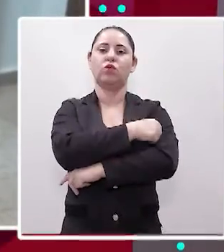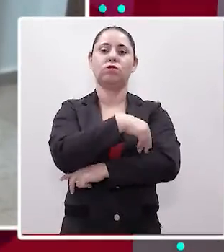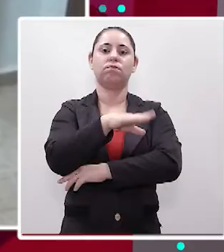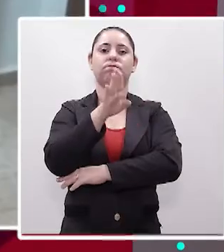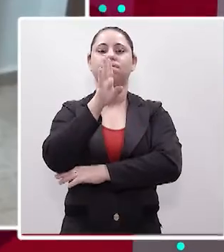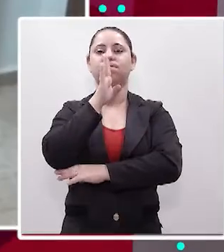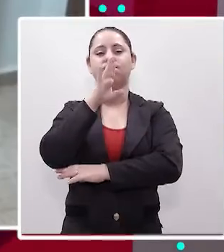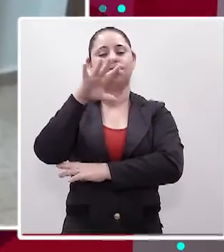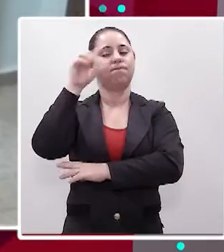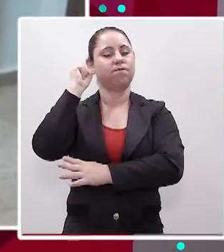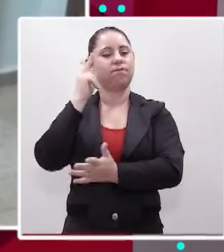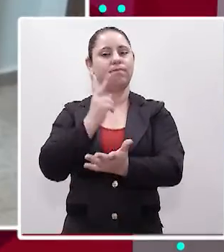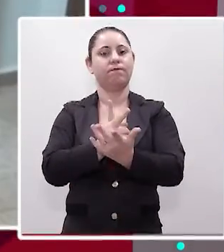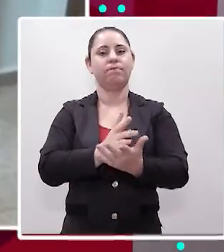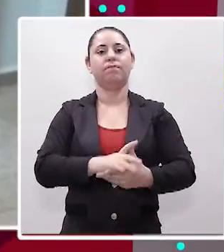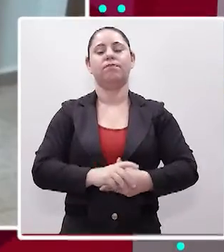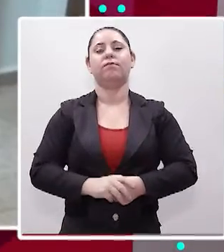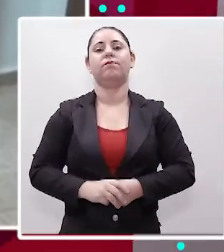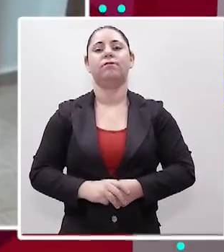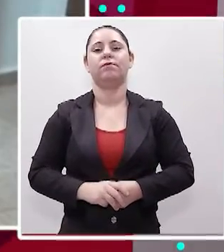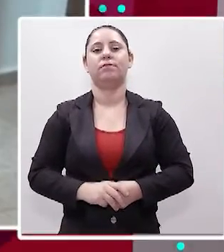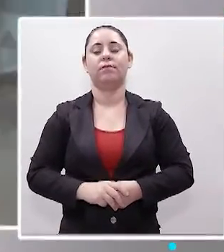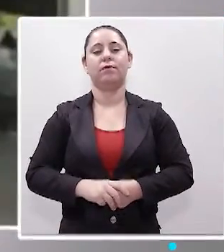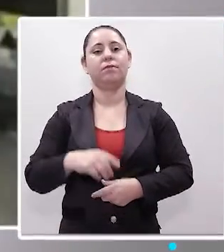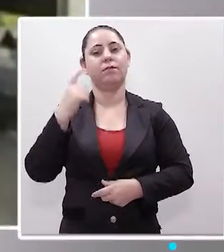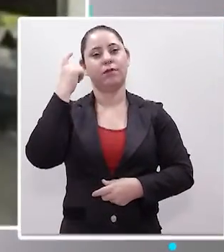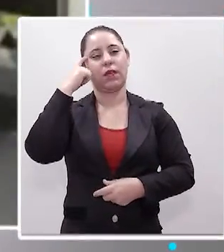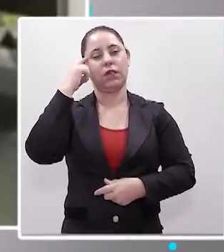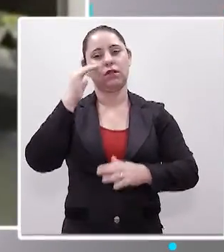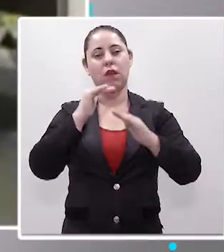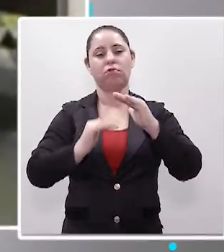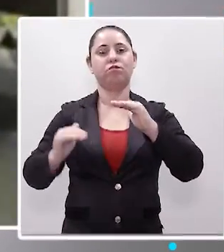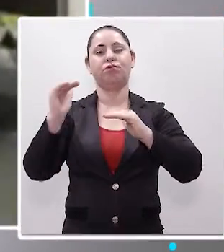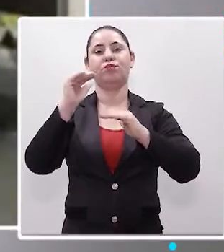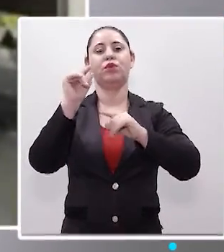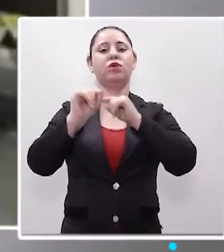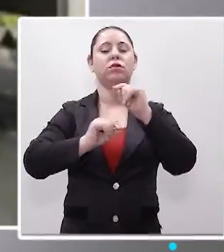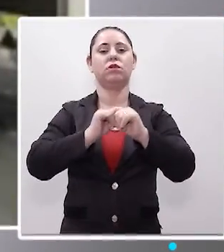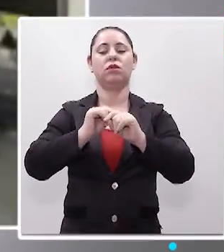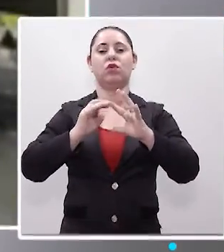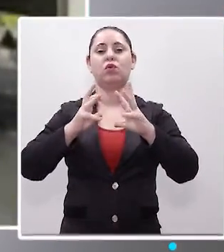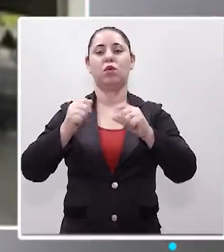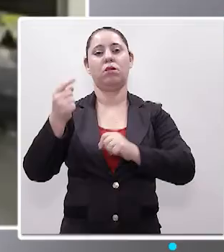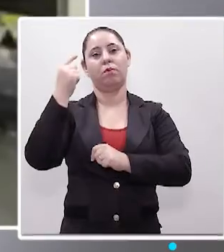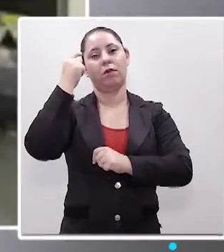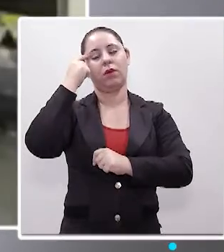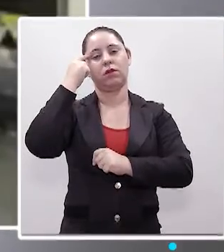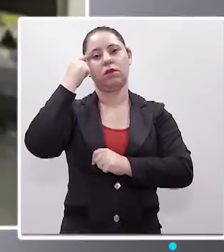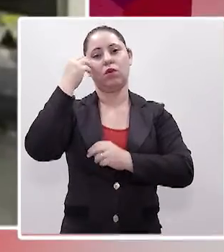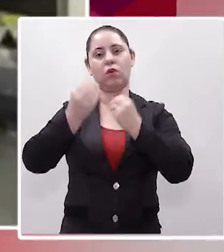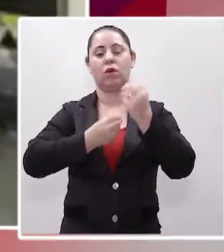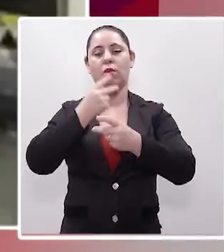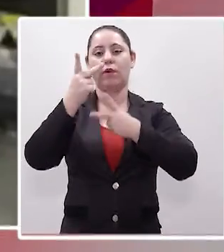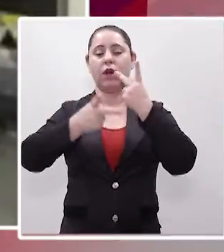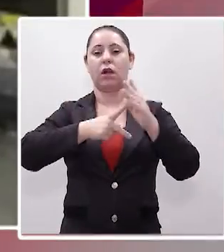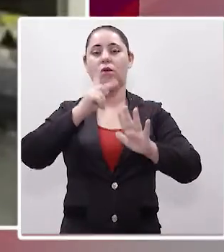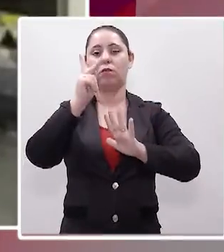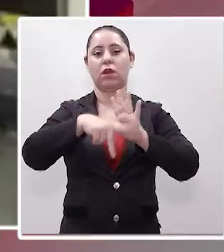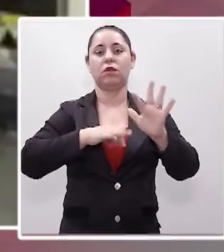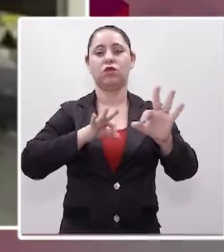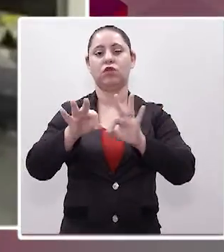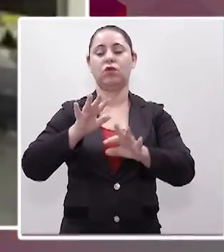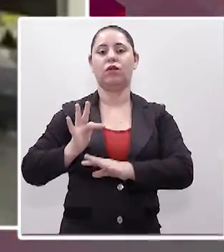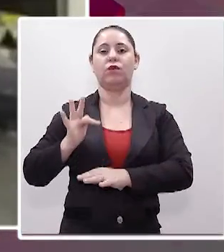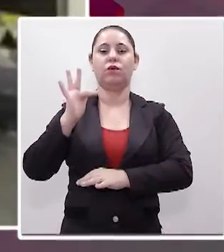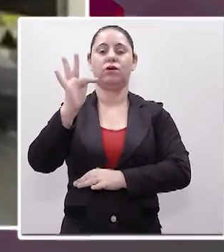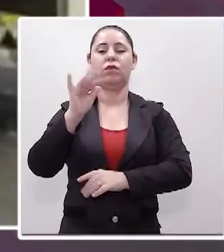professor fala e os alunos escutam sempre. Então, acho que, acima de tudo, agora pensar, como a senhora